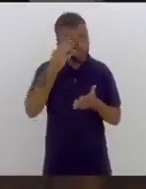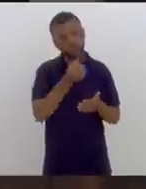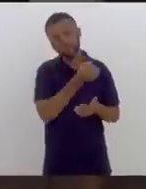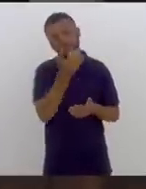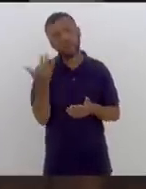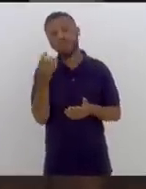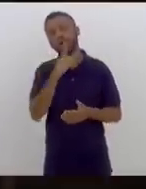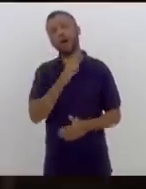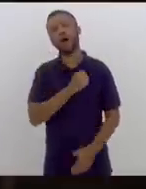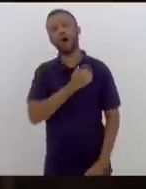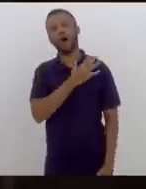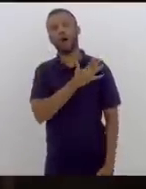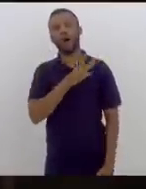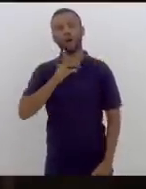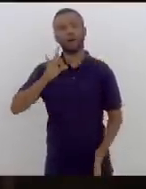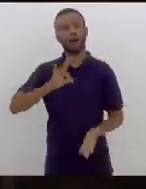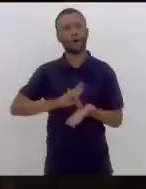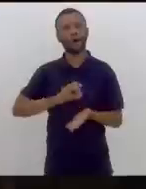oficiais